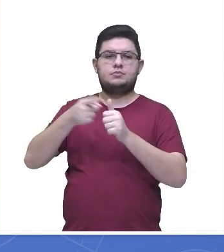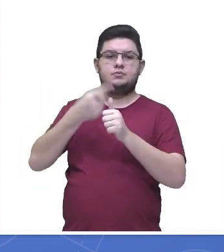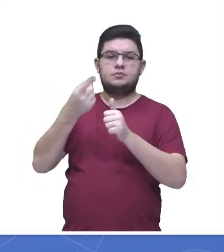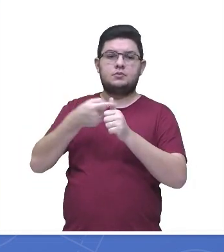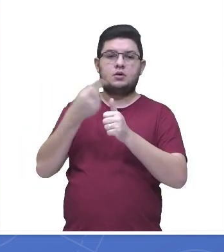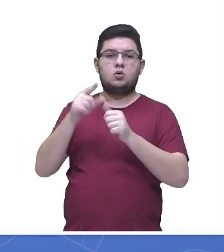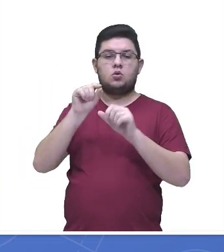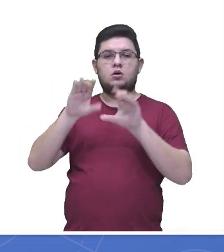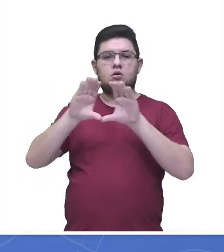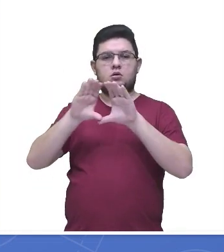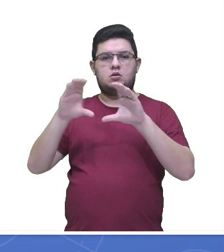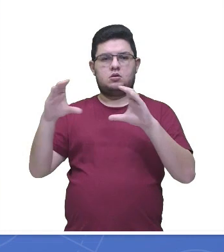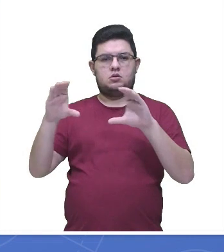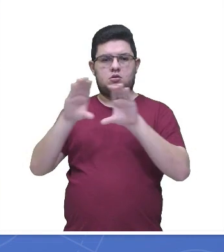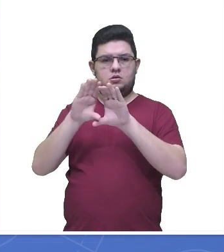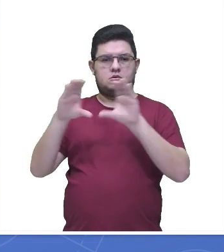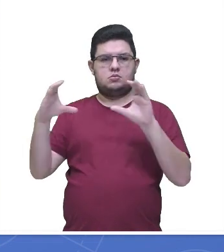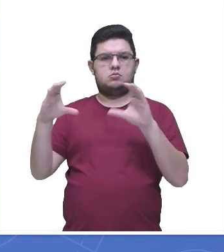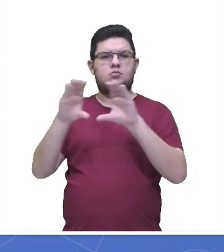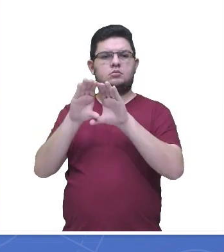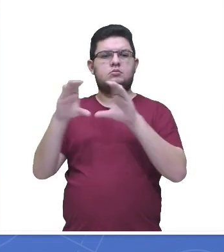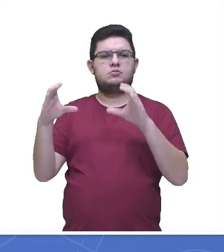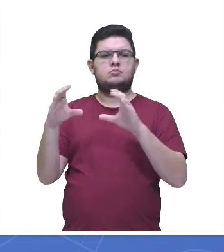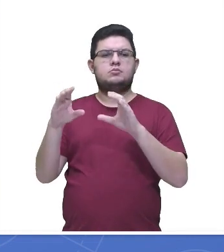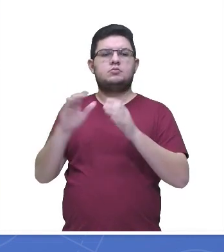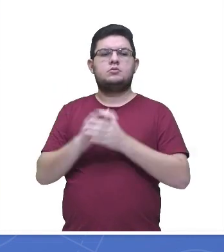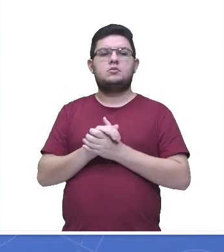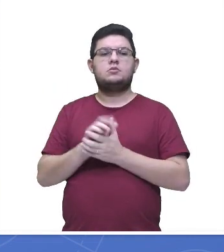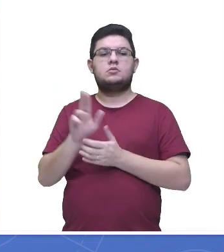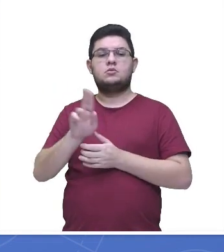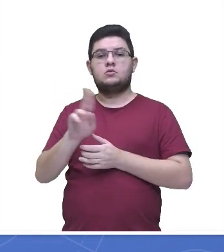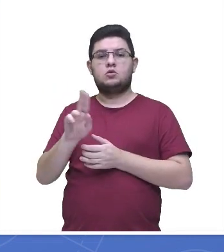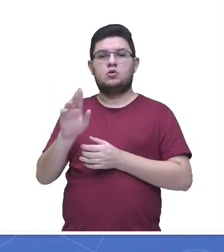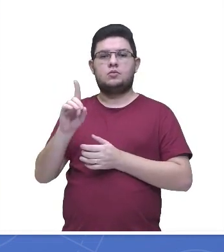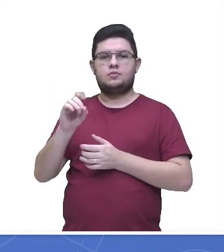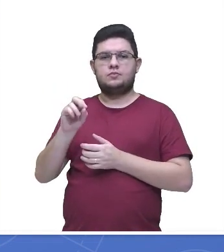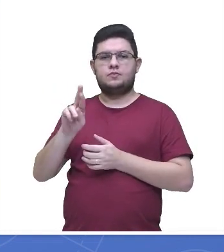temos é esse aqui, que ele é chamado de dórico.